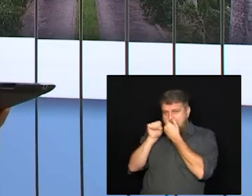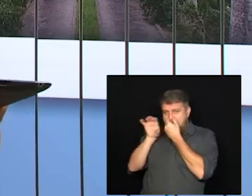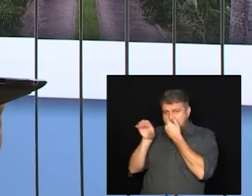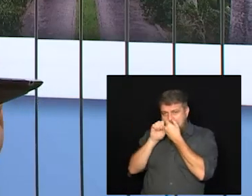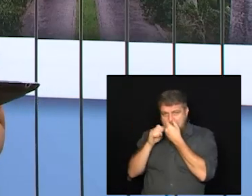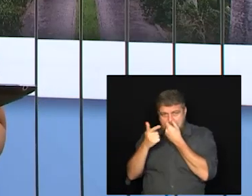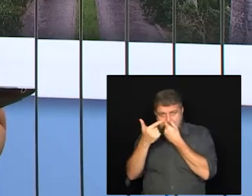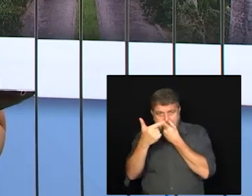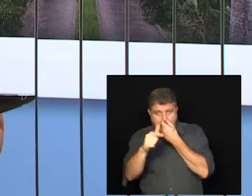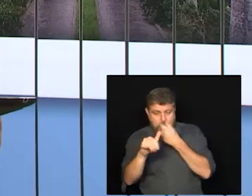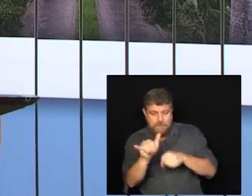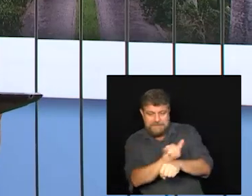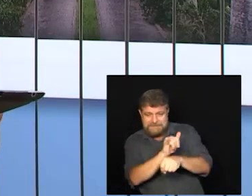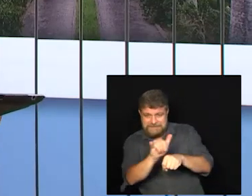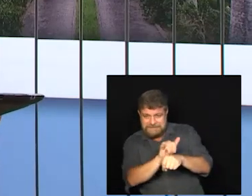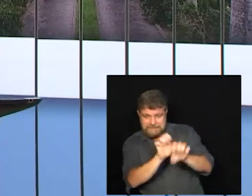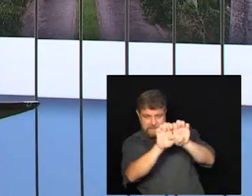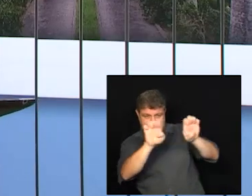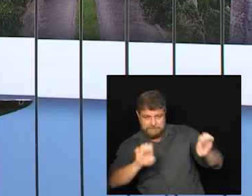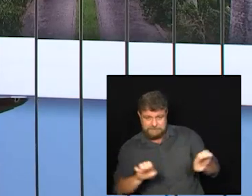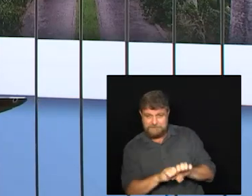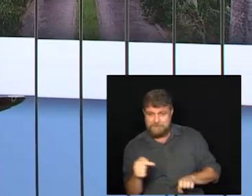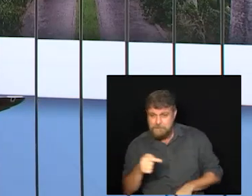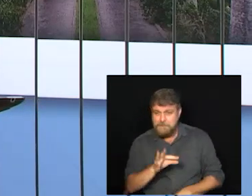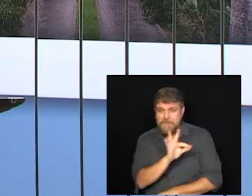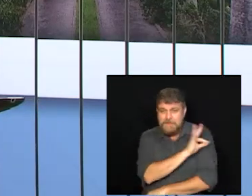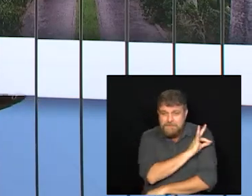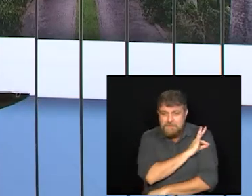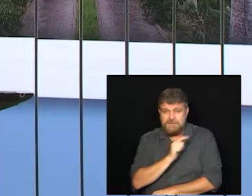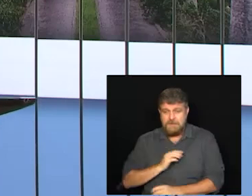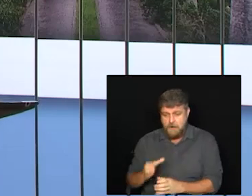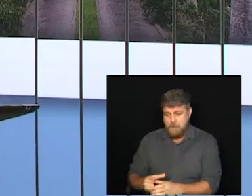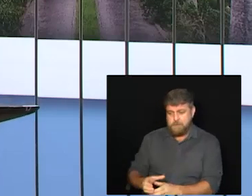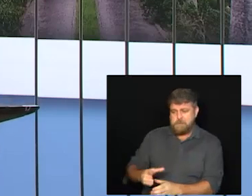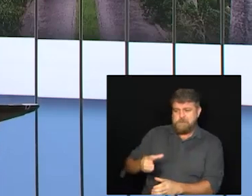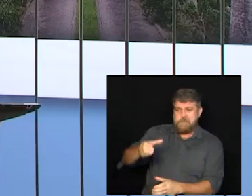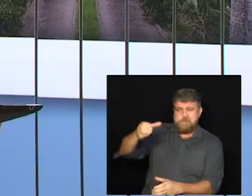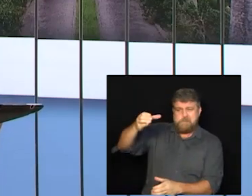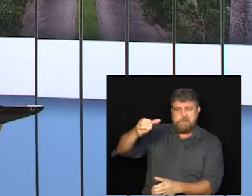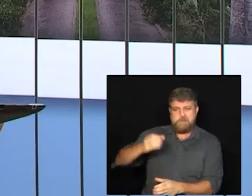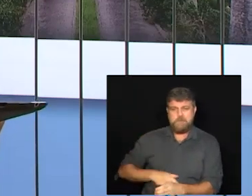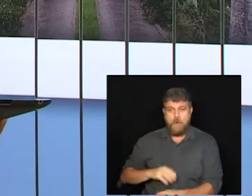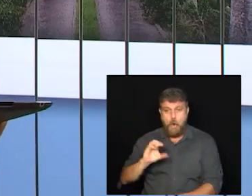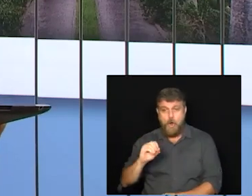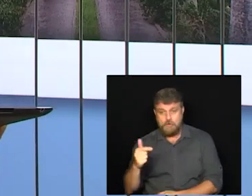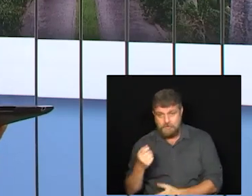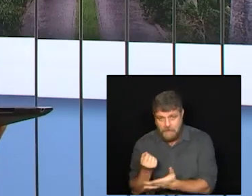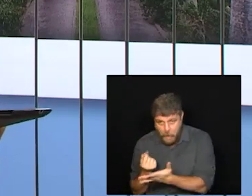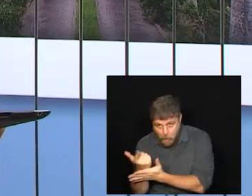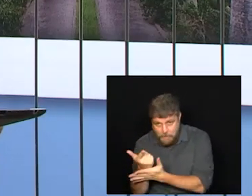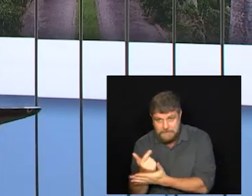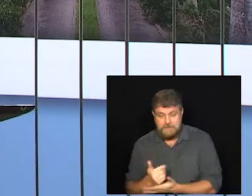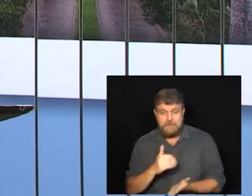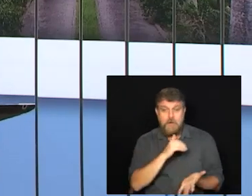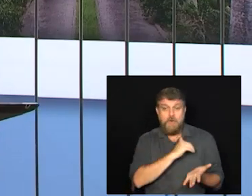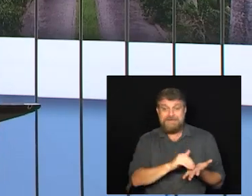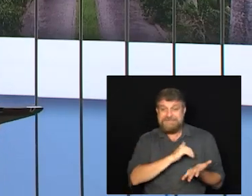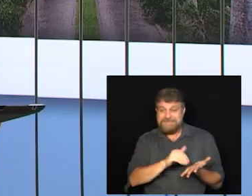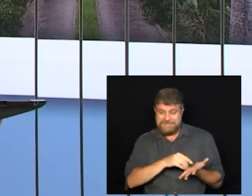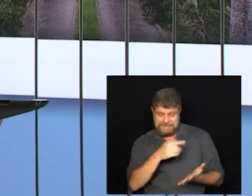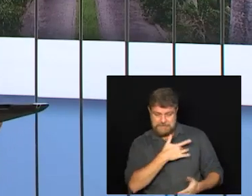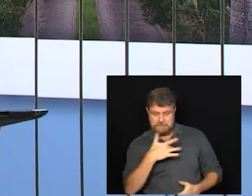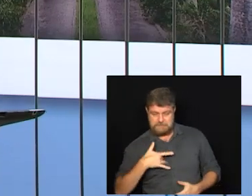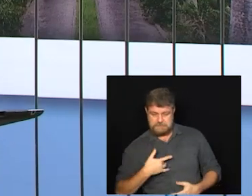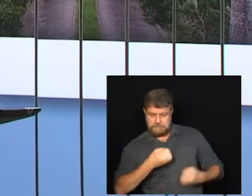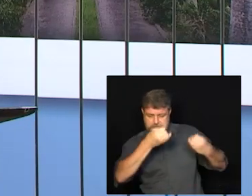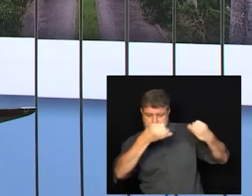uma outra estrutura, a prefeitura teria que comprar os cilindros de oxigênio. O secretário enfatizou